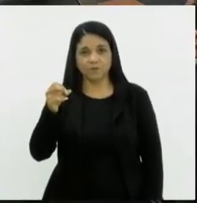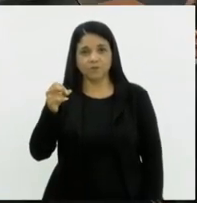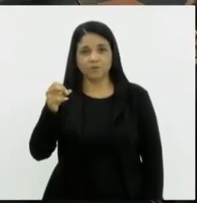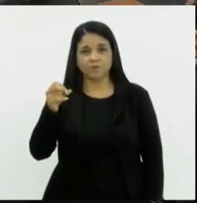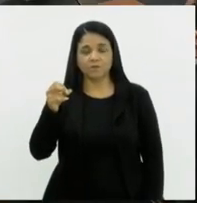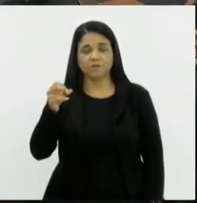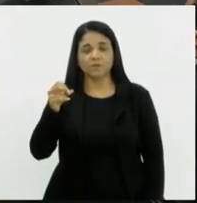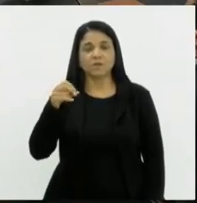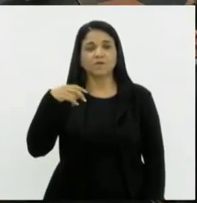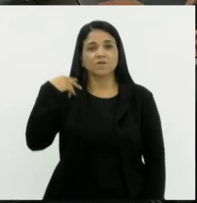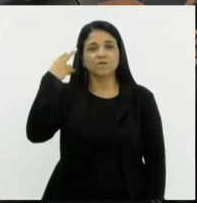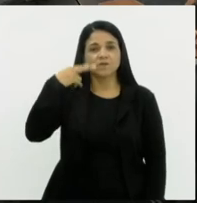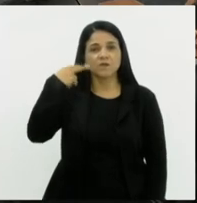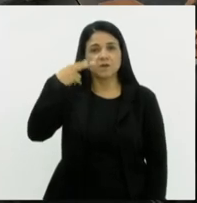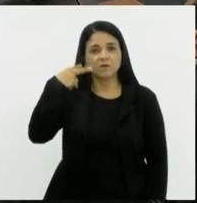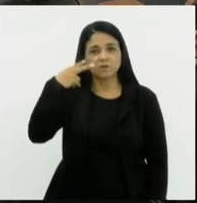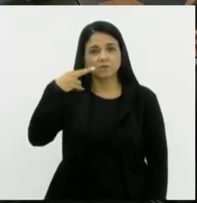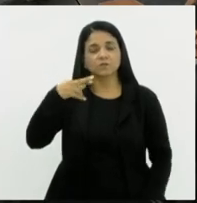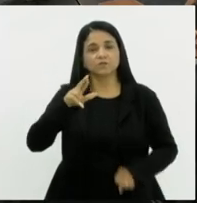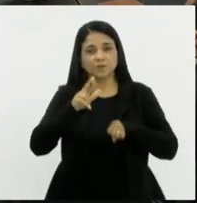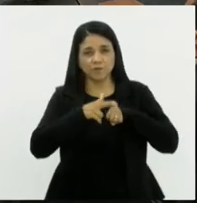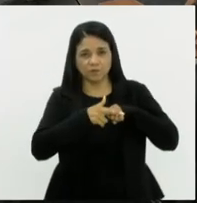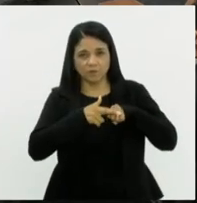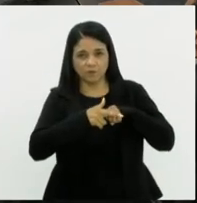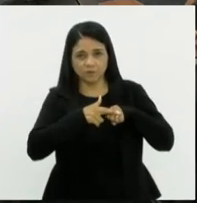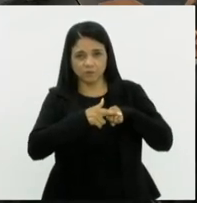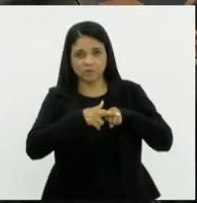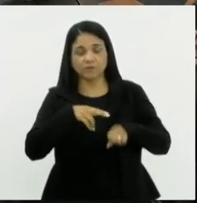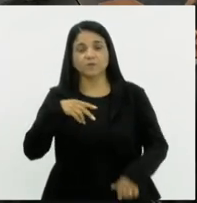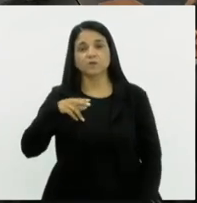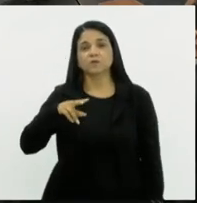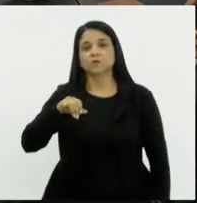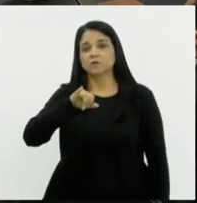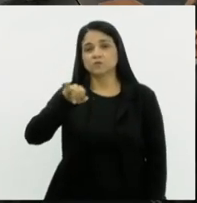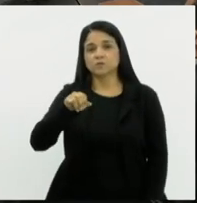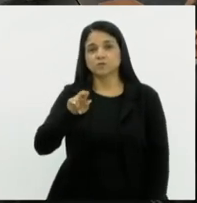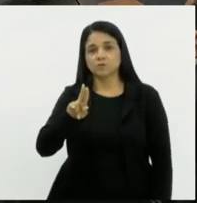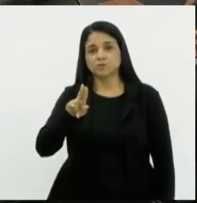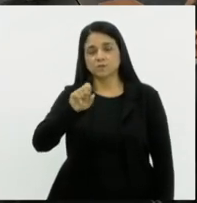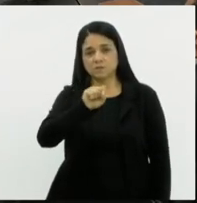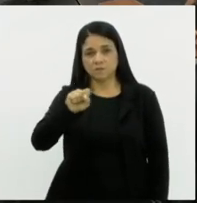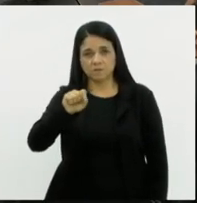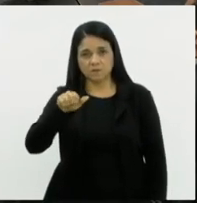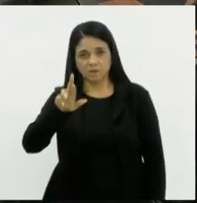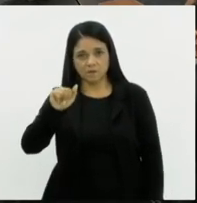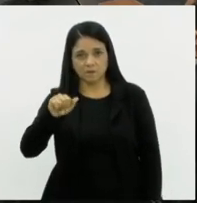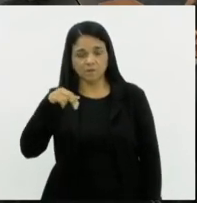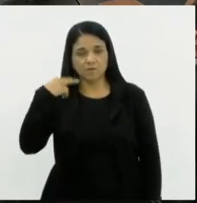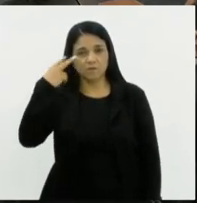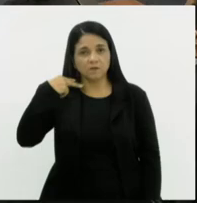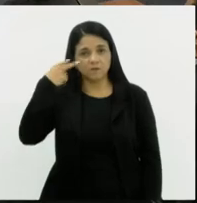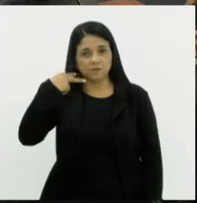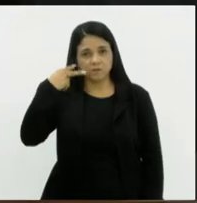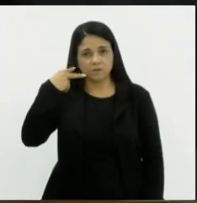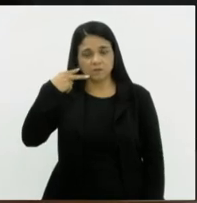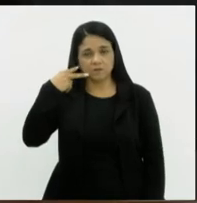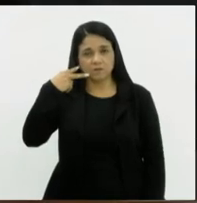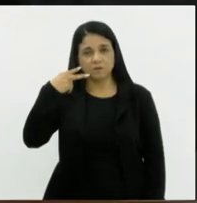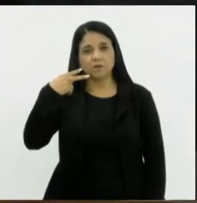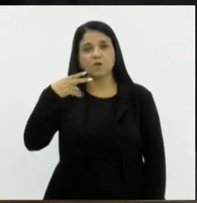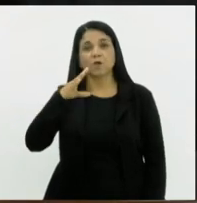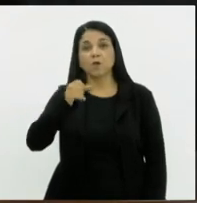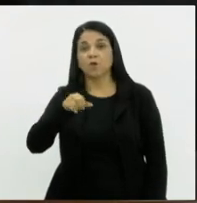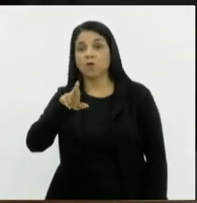Paulinho do Adílio, vereador de Belfor Roxo, Jussara Barrada, vereadora de